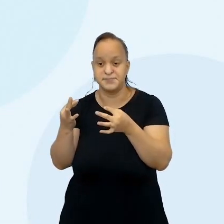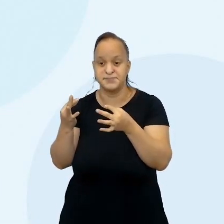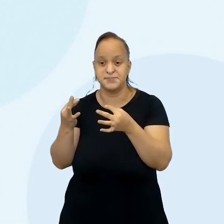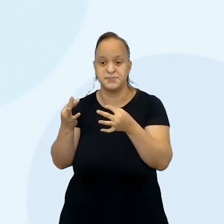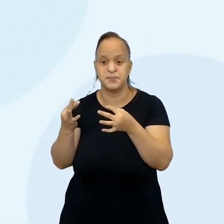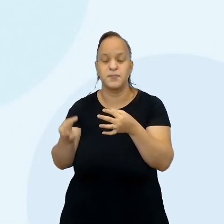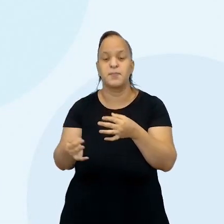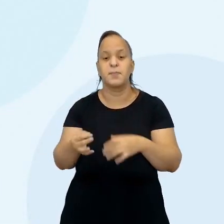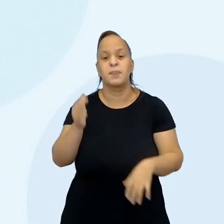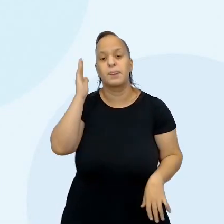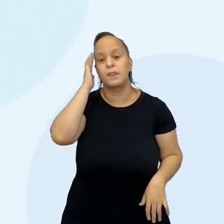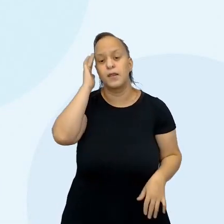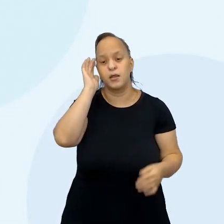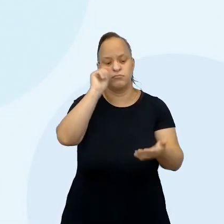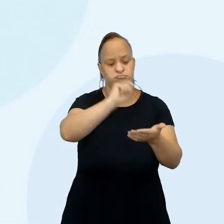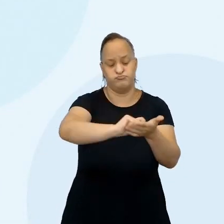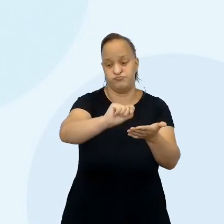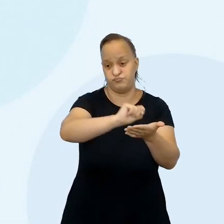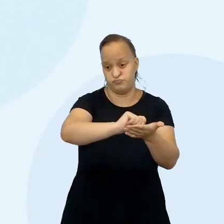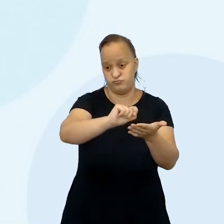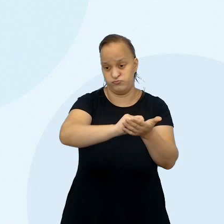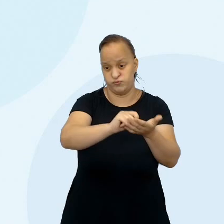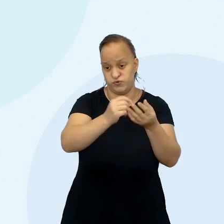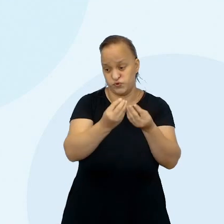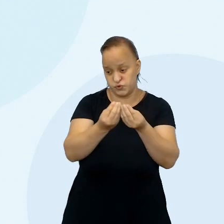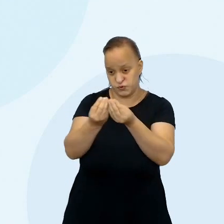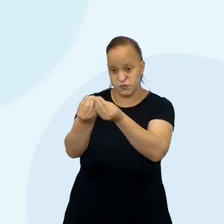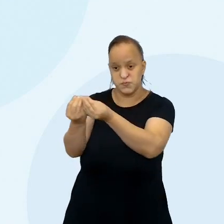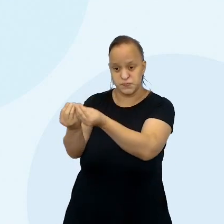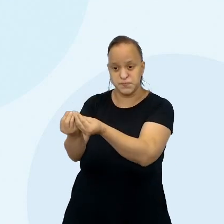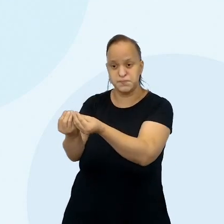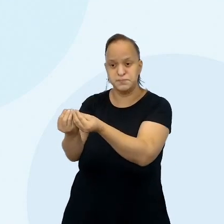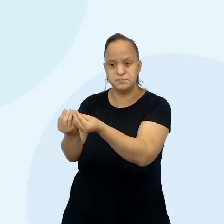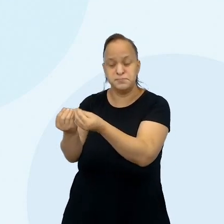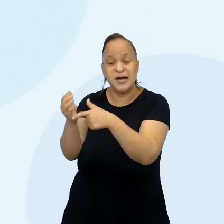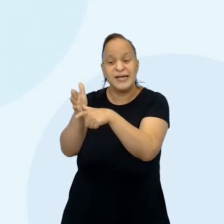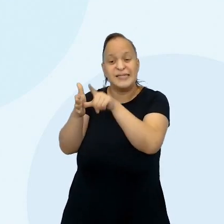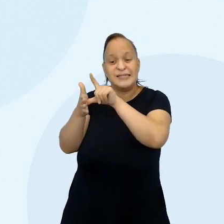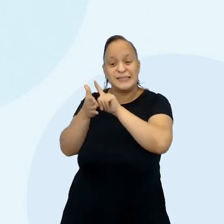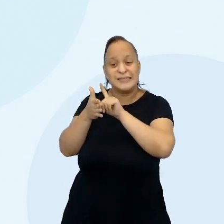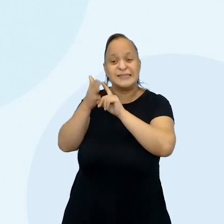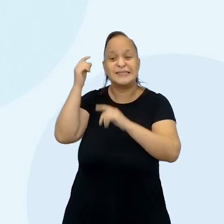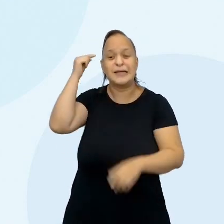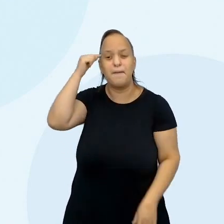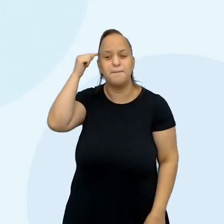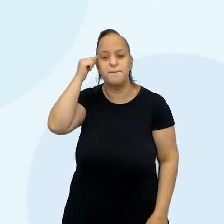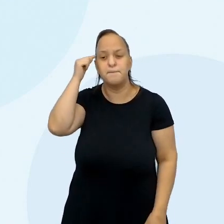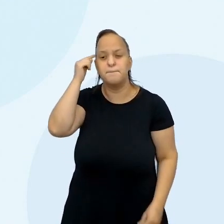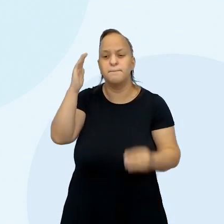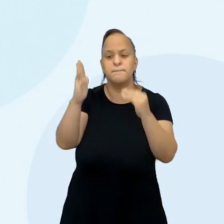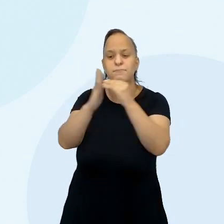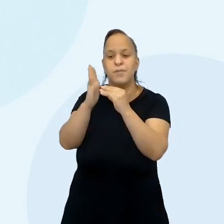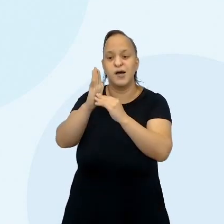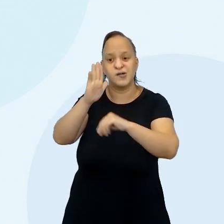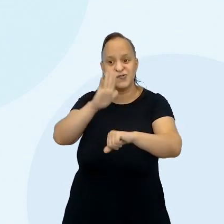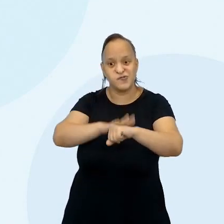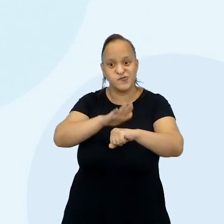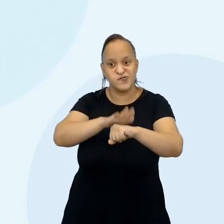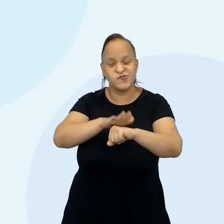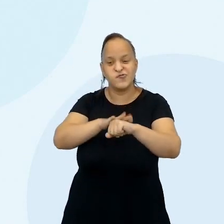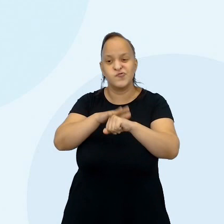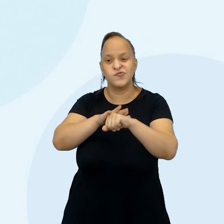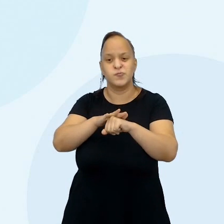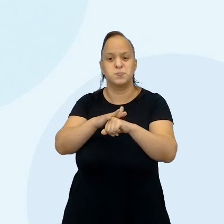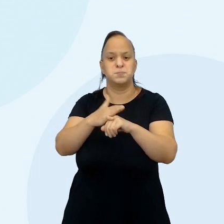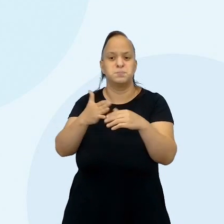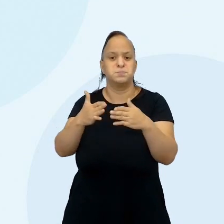o diário de bordo para os estudantes, a gente tem que pensar que as metodologias ativas, elas pedem